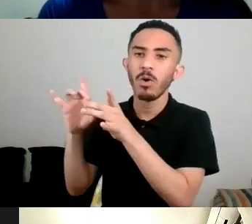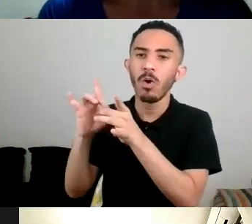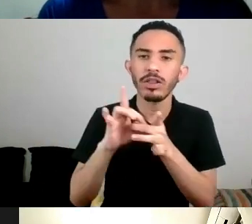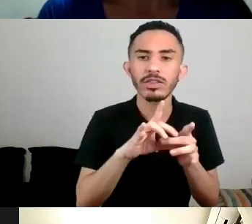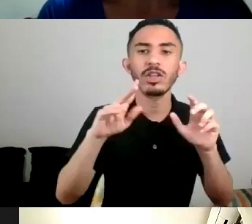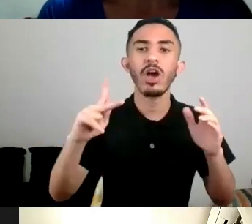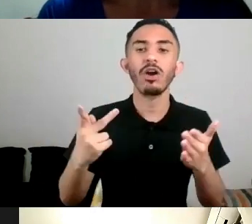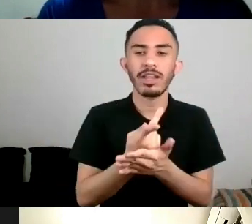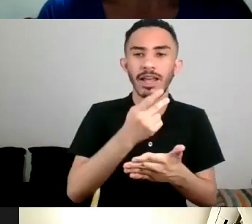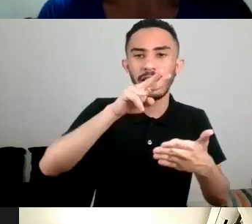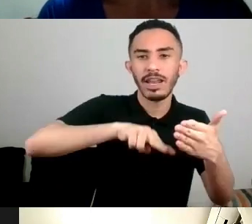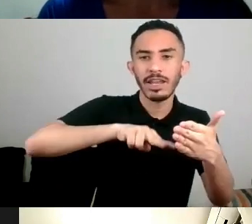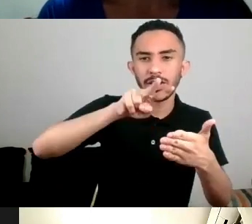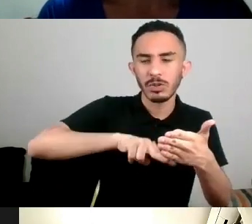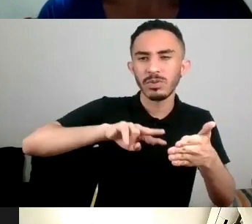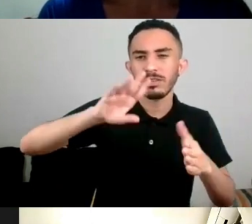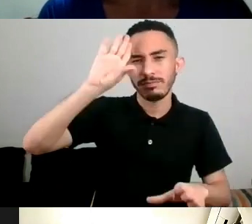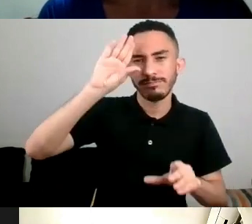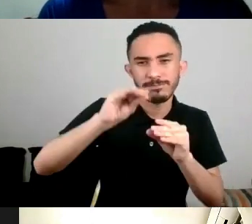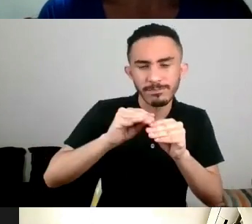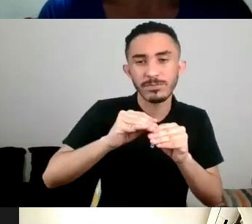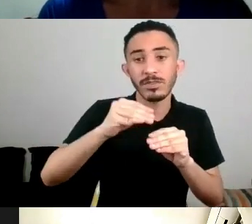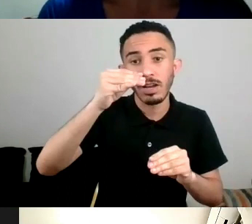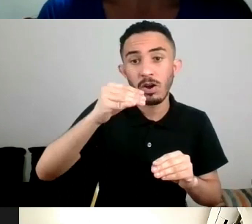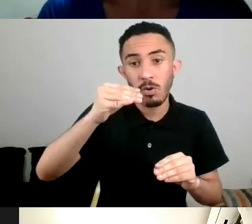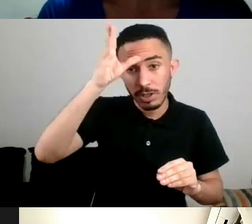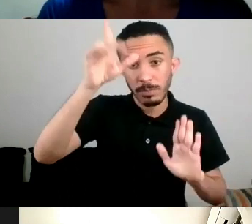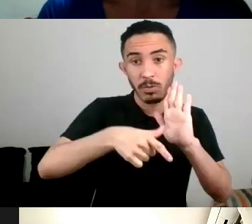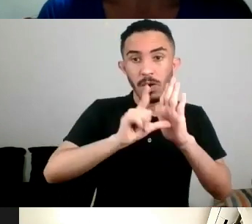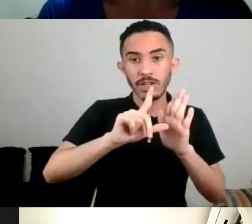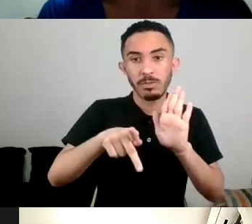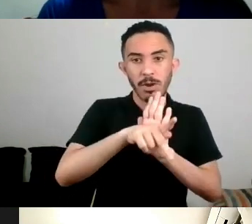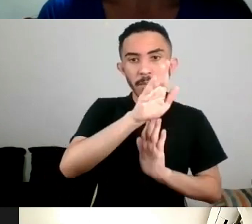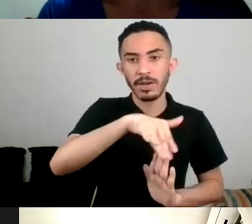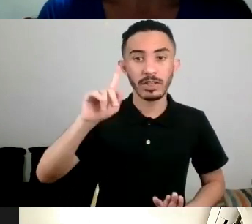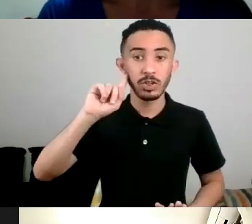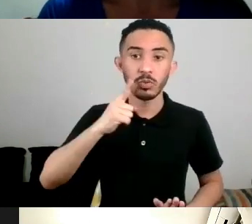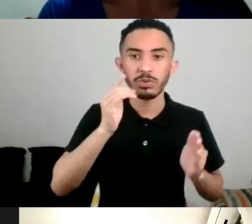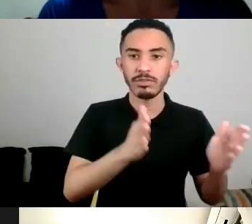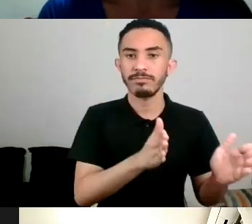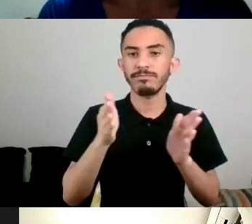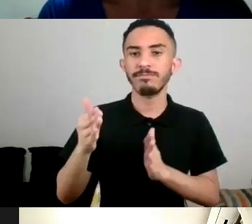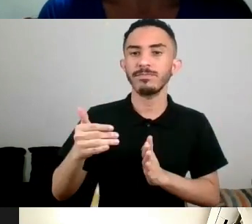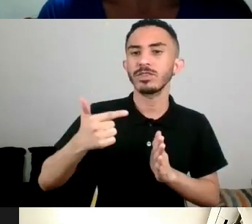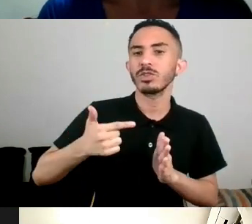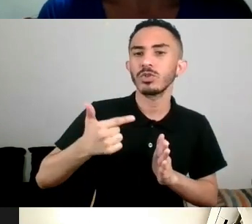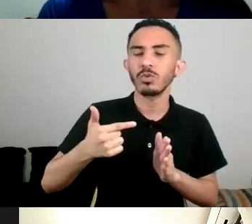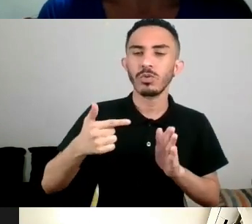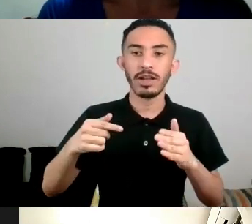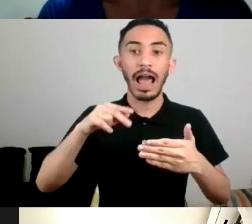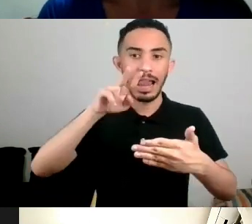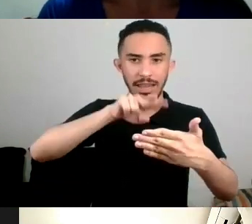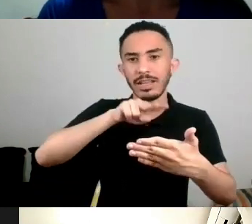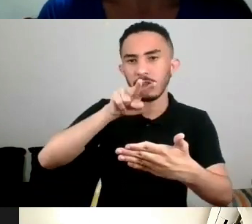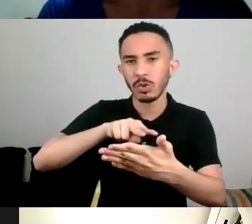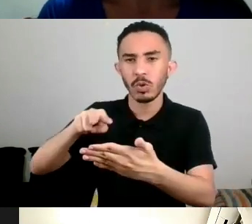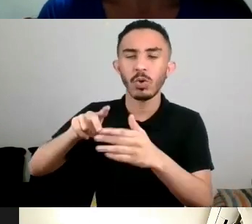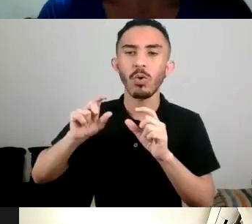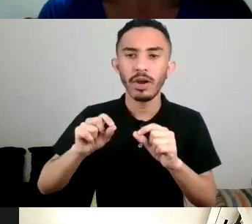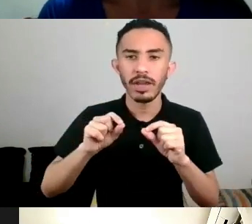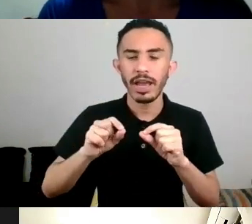leitura, que é o conhecimento prévio da criança surda. 2. a fase de leitura, onde